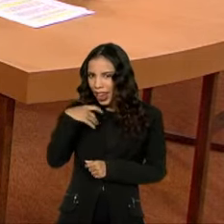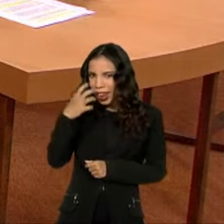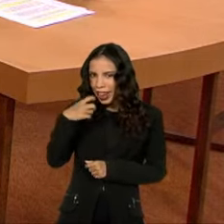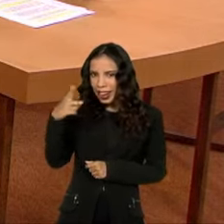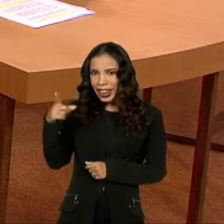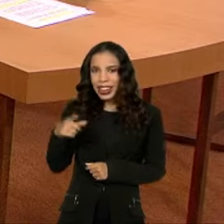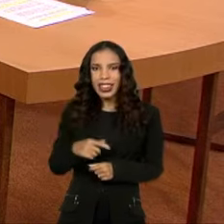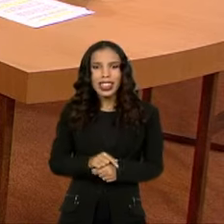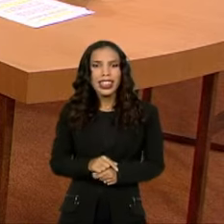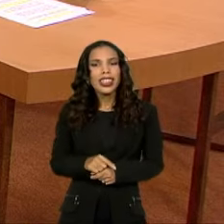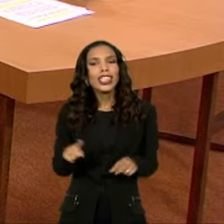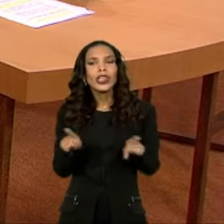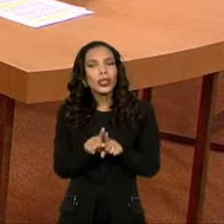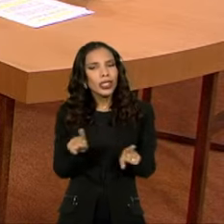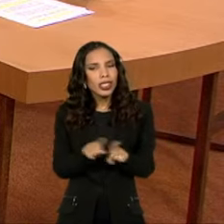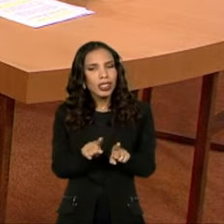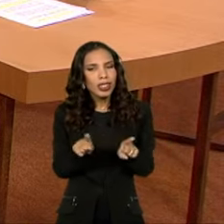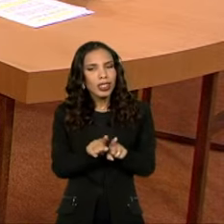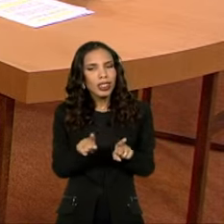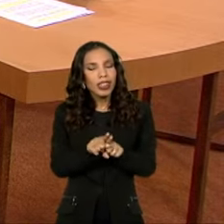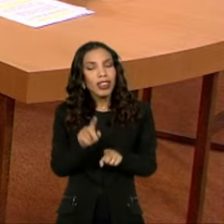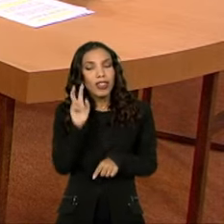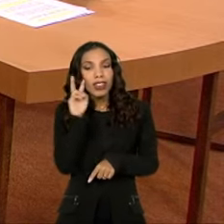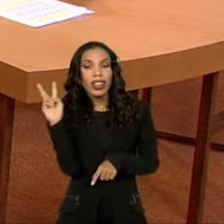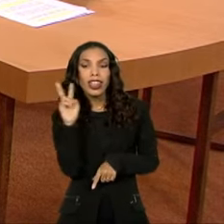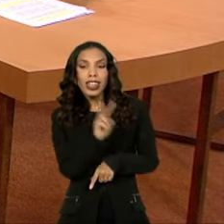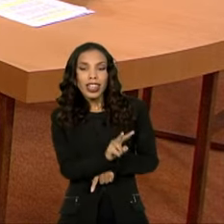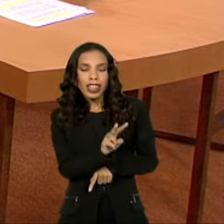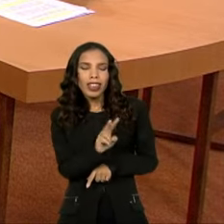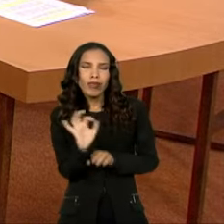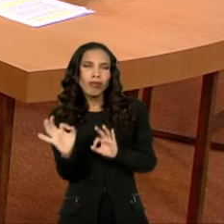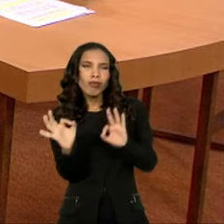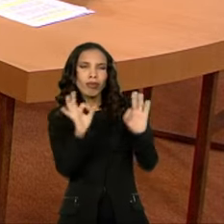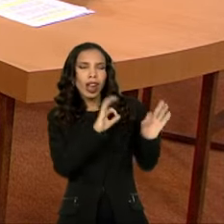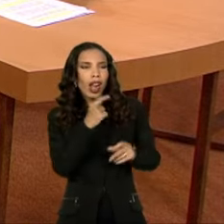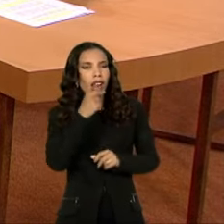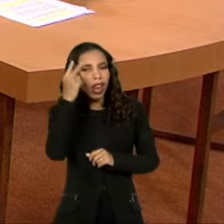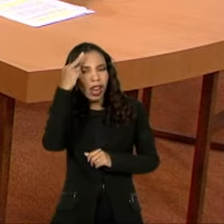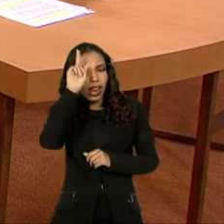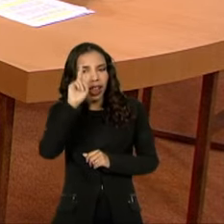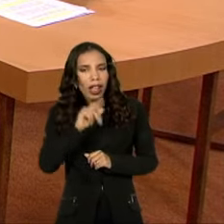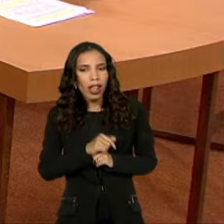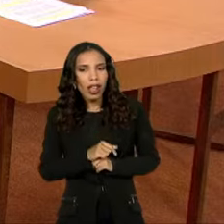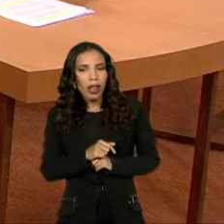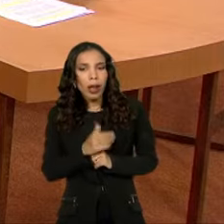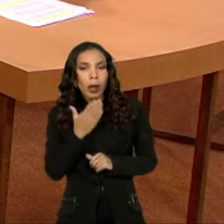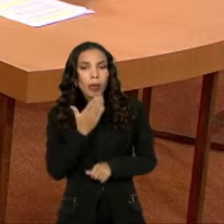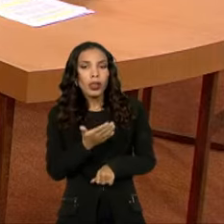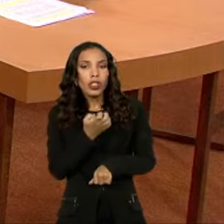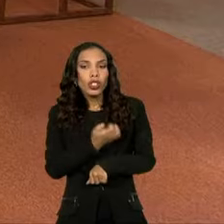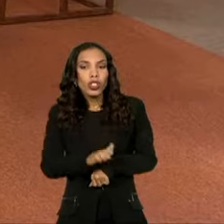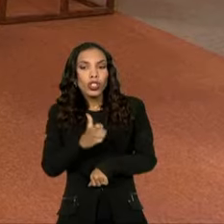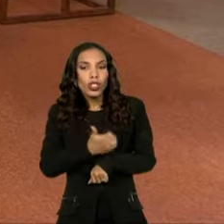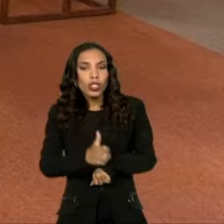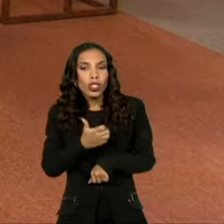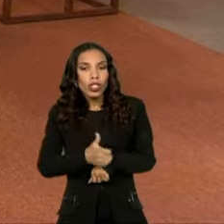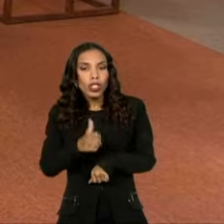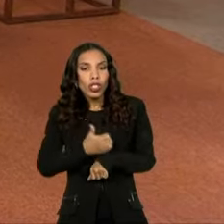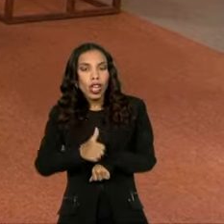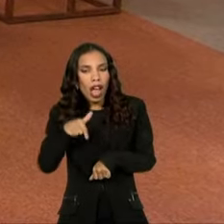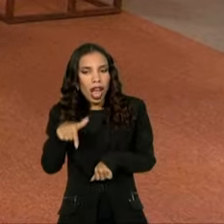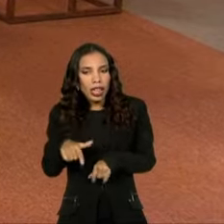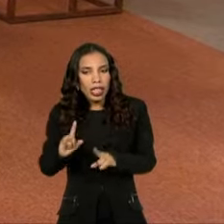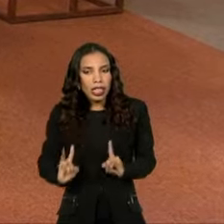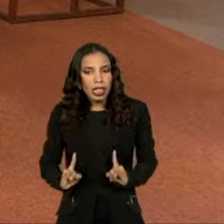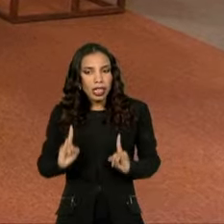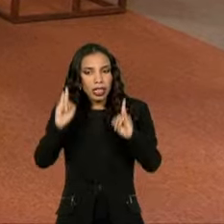eu tava ouvindo você. Estou ouvindo você falar, eu fiquei lembrando de uma história de pedido de estágio aqui, foi nesse prédio?